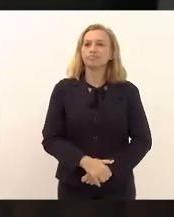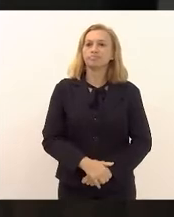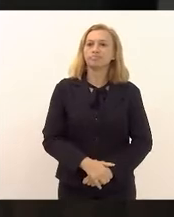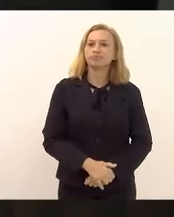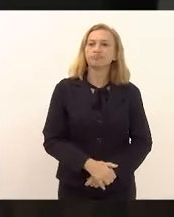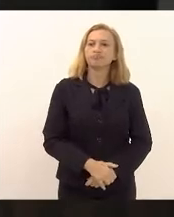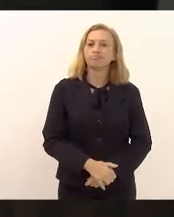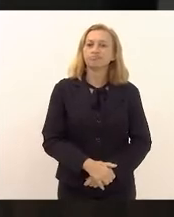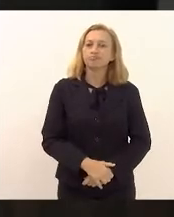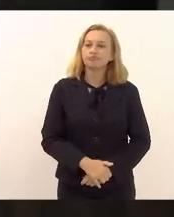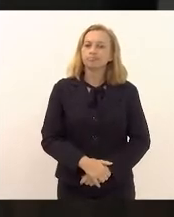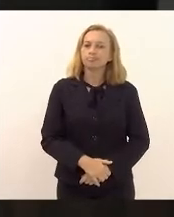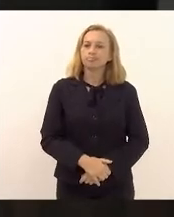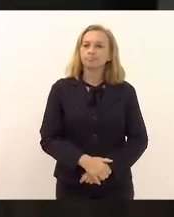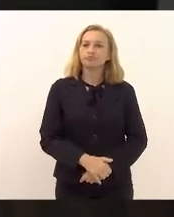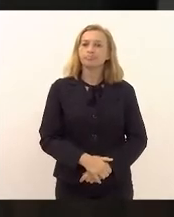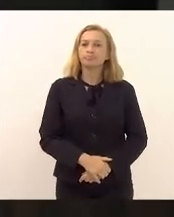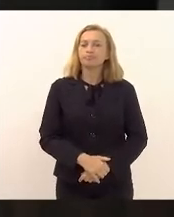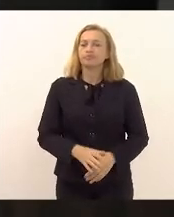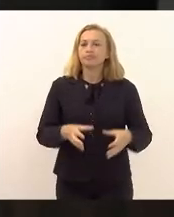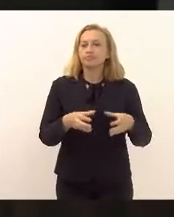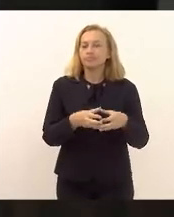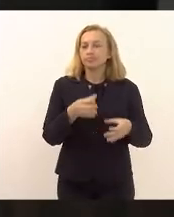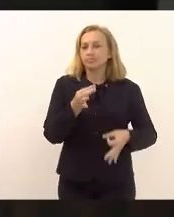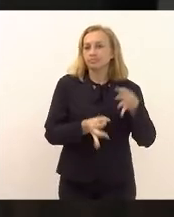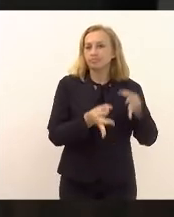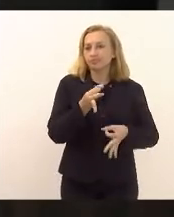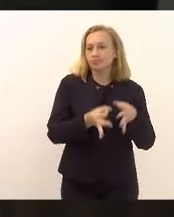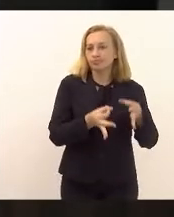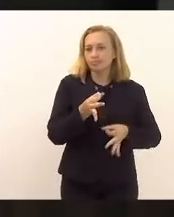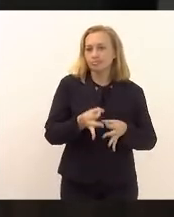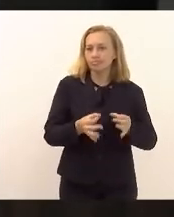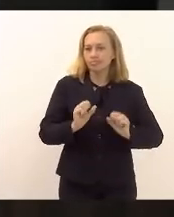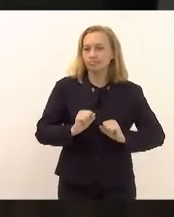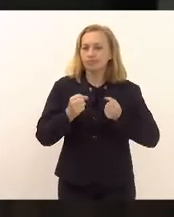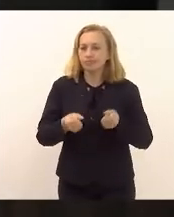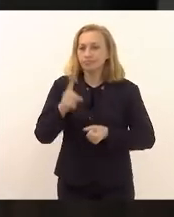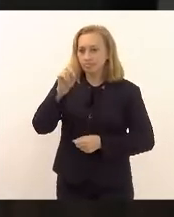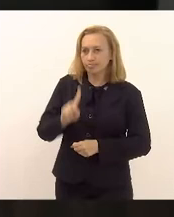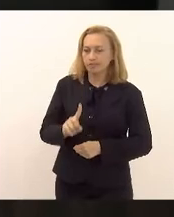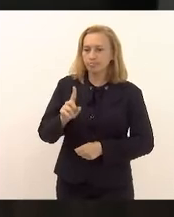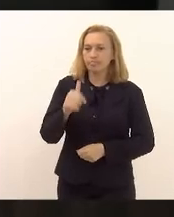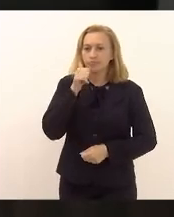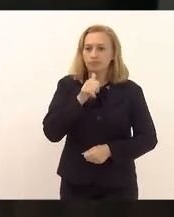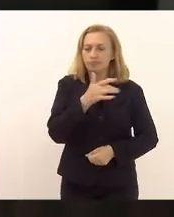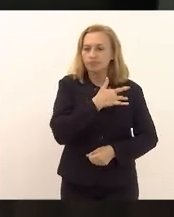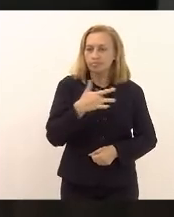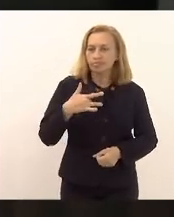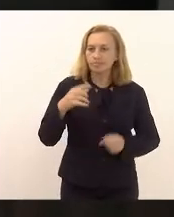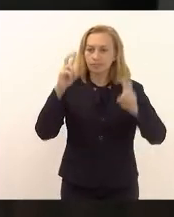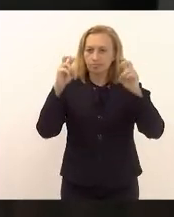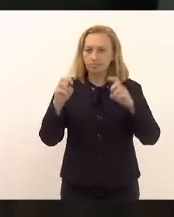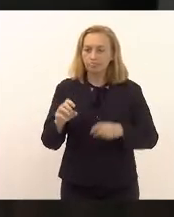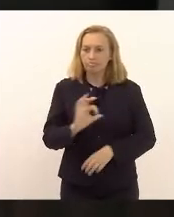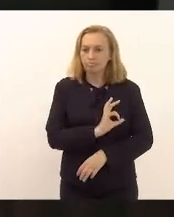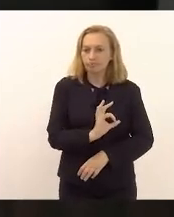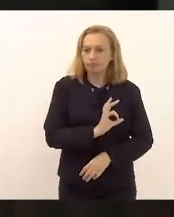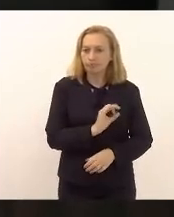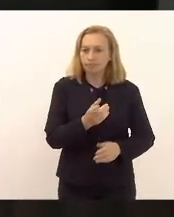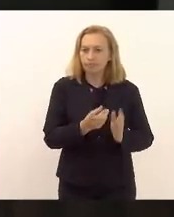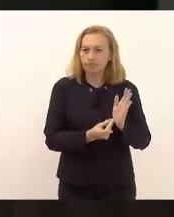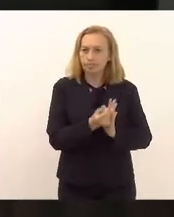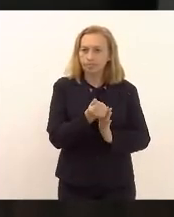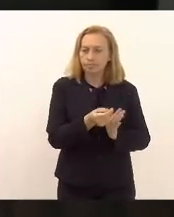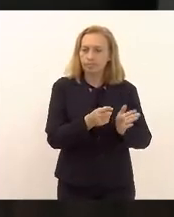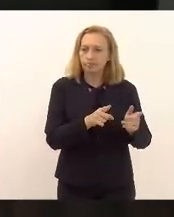Pendendo de pareceres das comissões de Constituição e Justiça, Defesa dos Direitos da Mulher, de Saúde, de Segurança Pública, Assuntos de Polícia, de Orçamento,